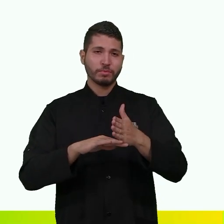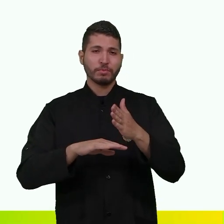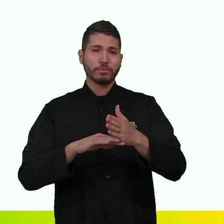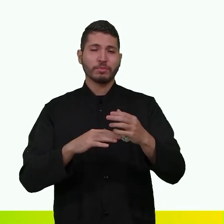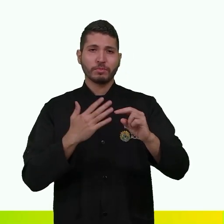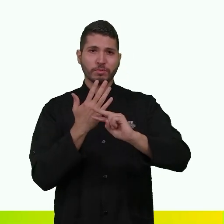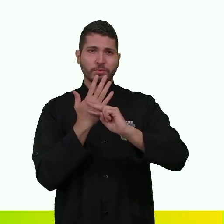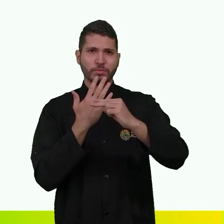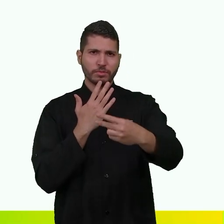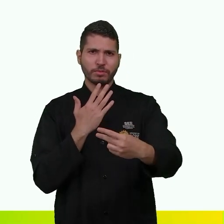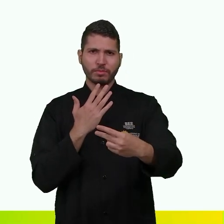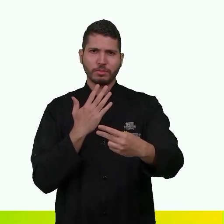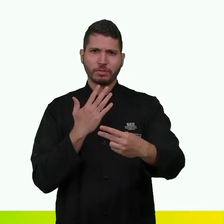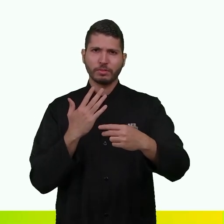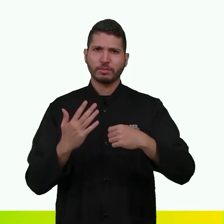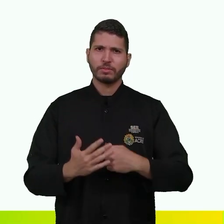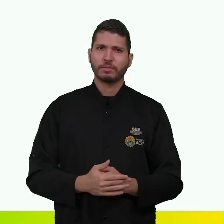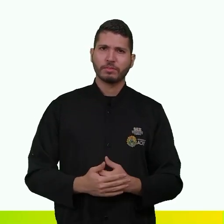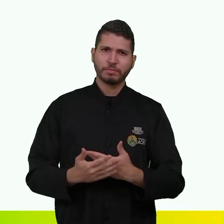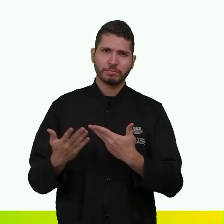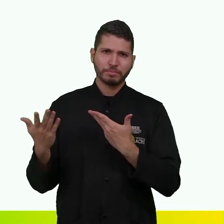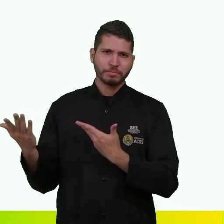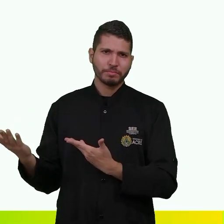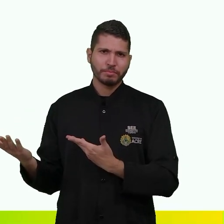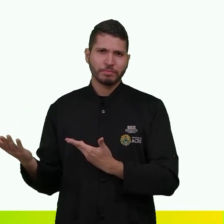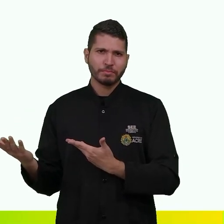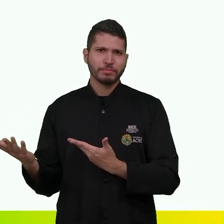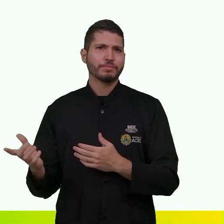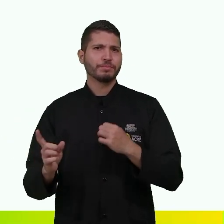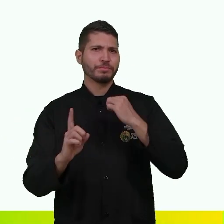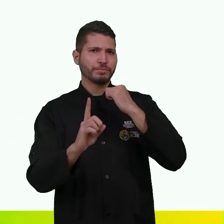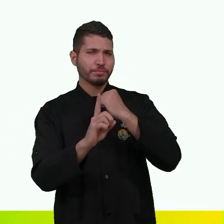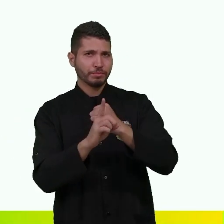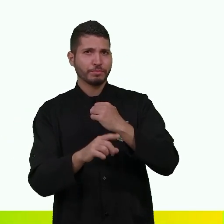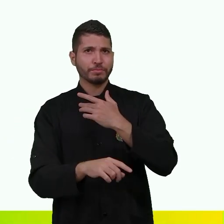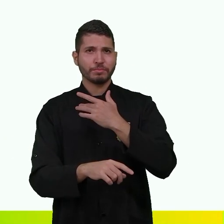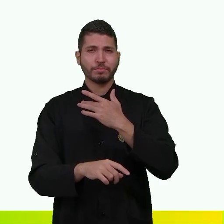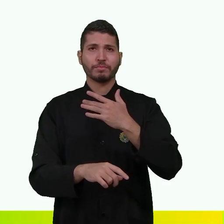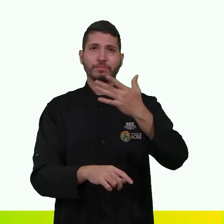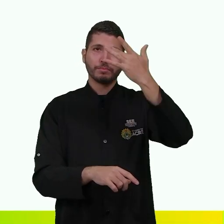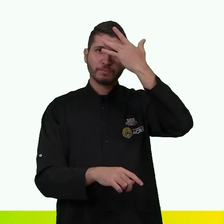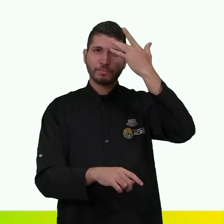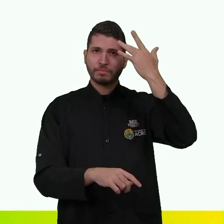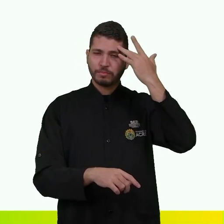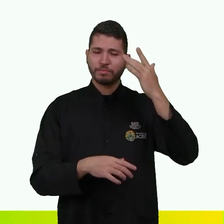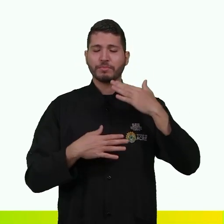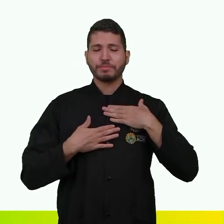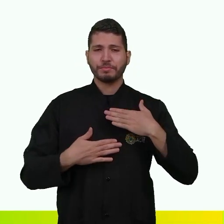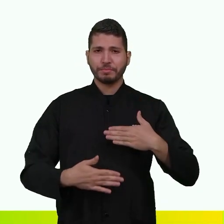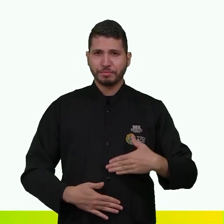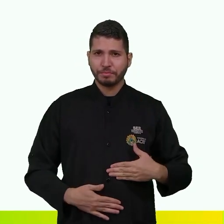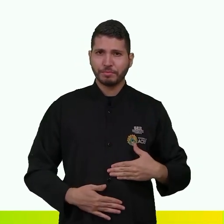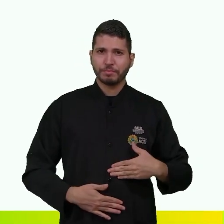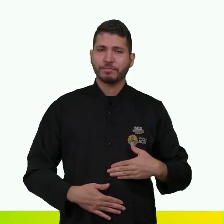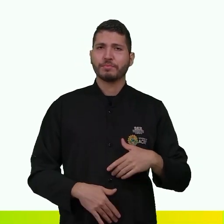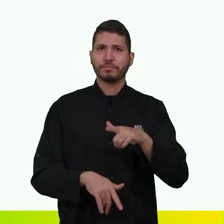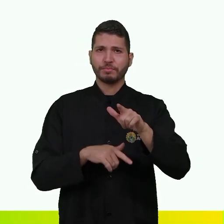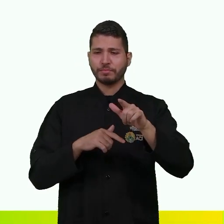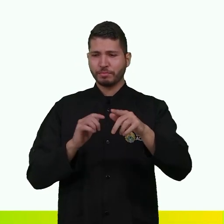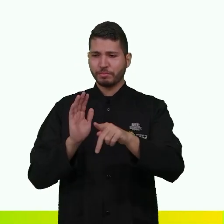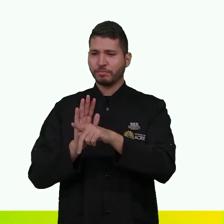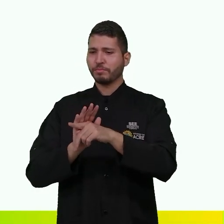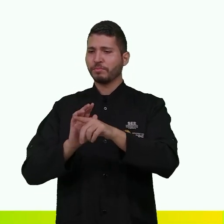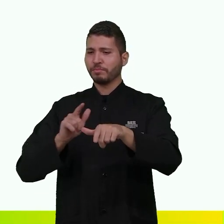humanos, a desestabilização social e o impacto na saúde mental e física desses